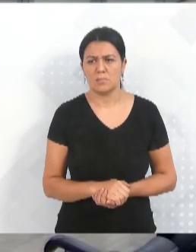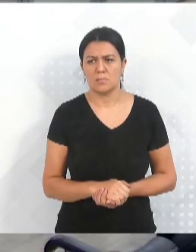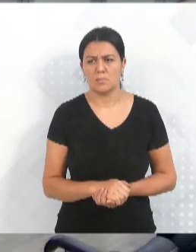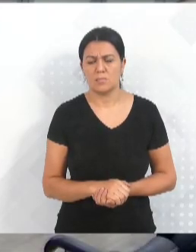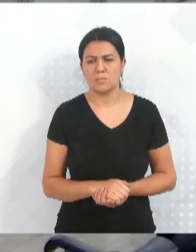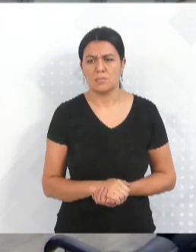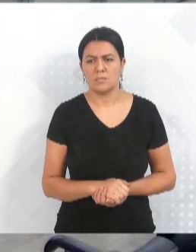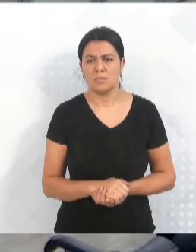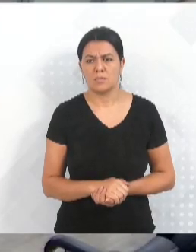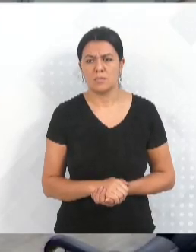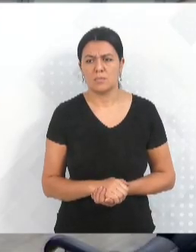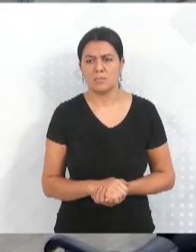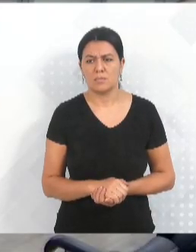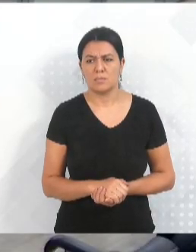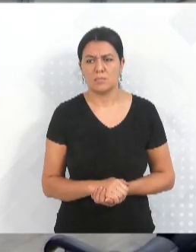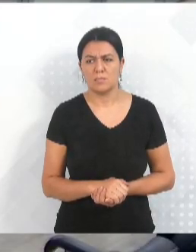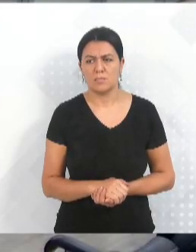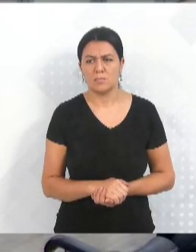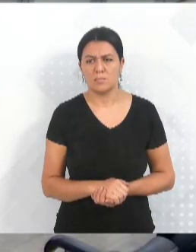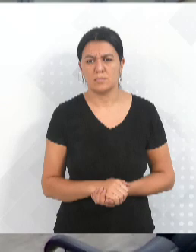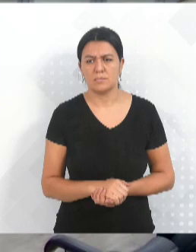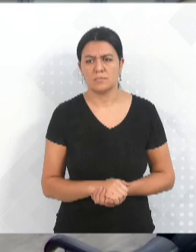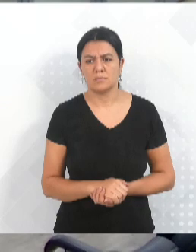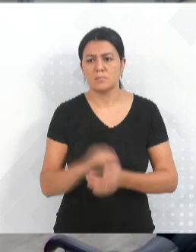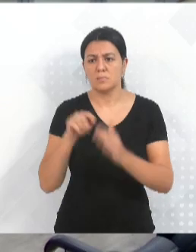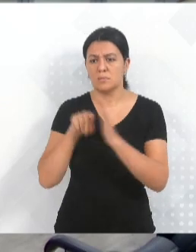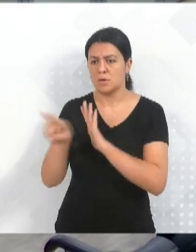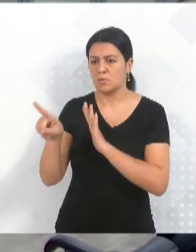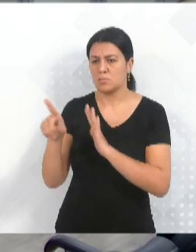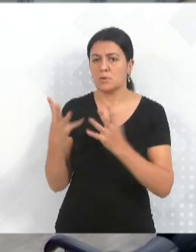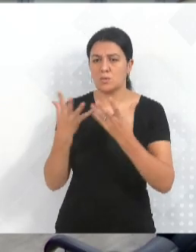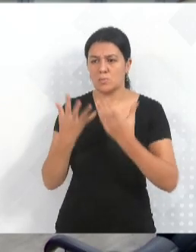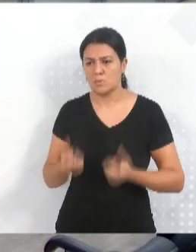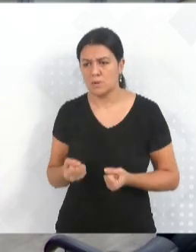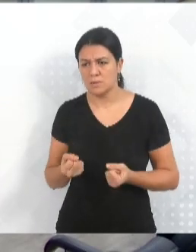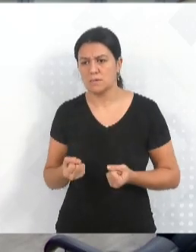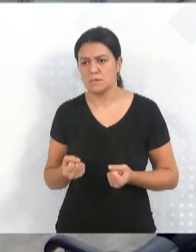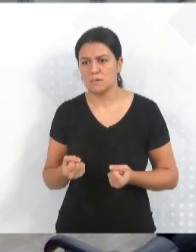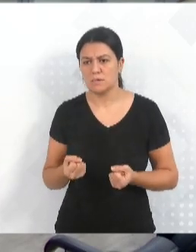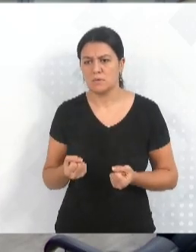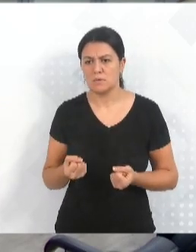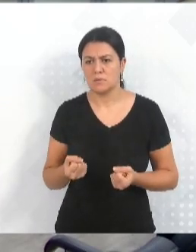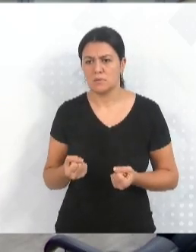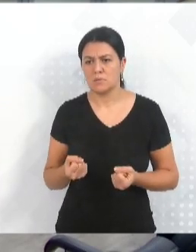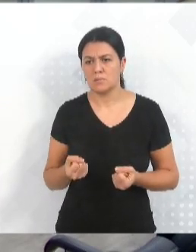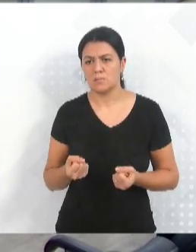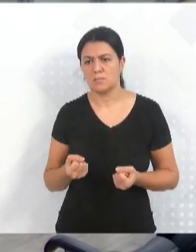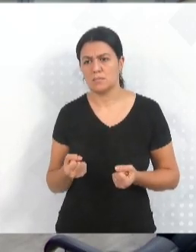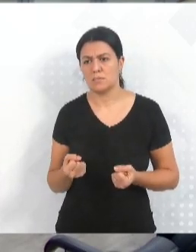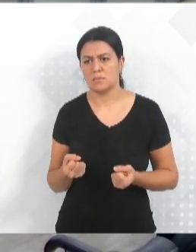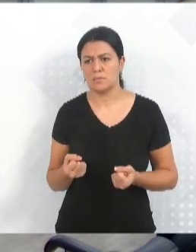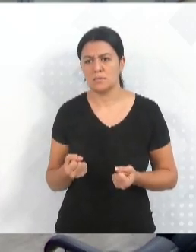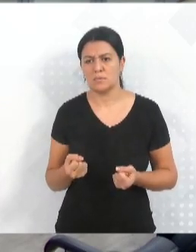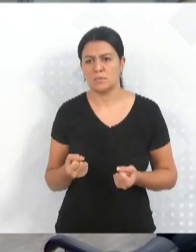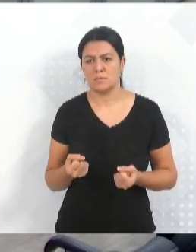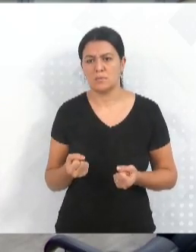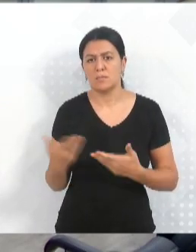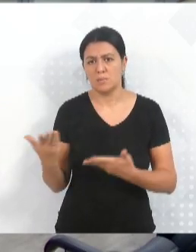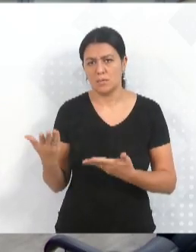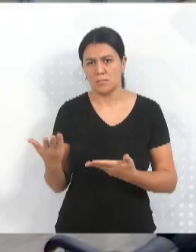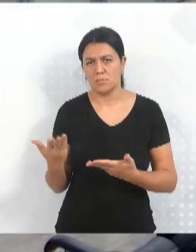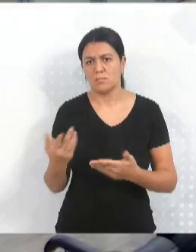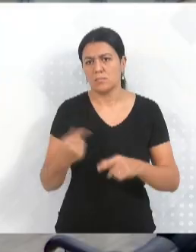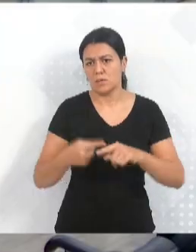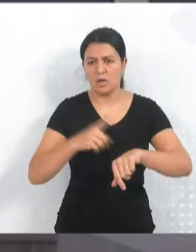aqui mas o senhor aceita a fala dele só para não criar mais uma confusão que é o que tá gostando de fazer ultimamente né Vereador Adriano diga esse